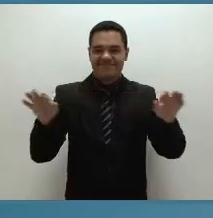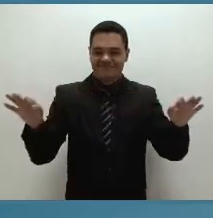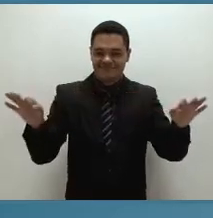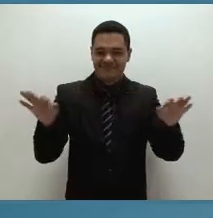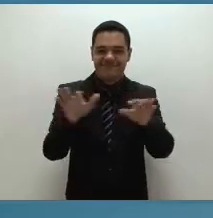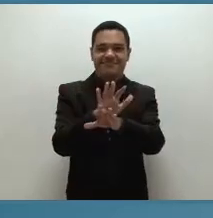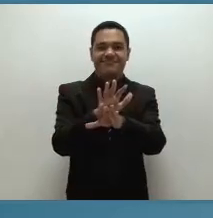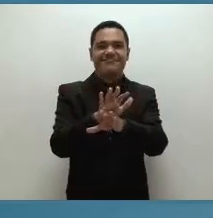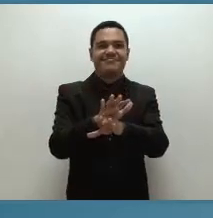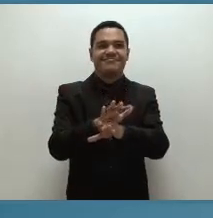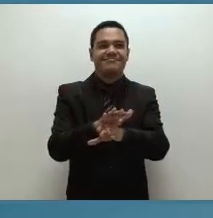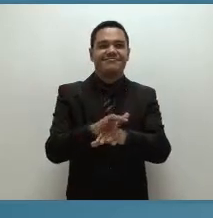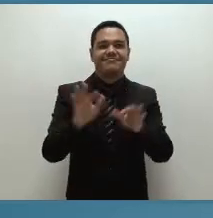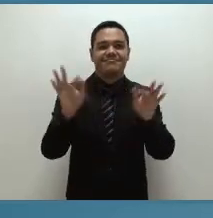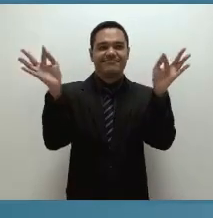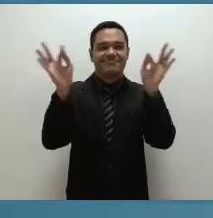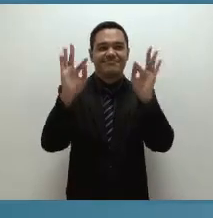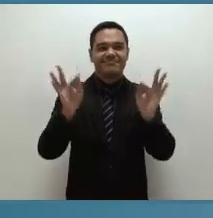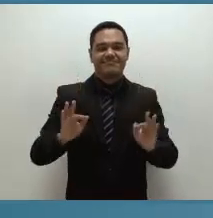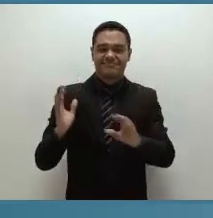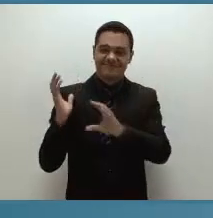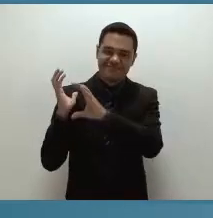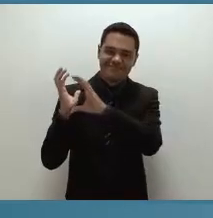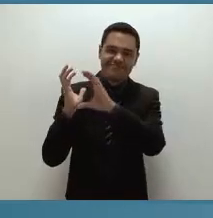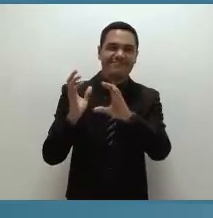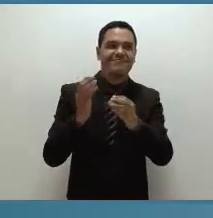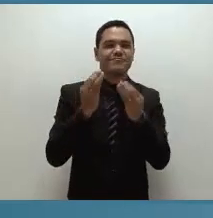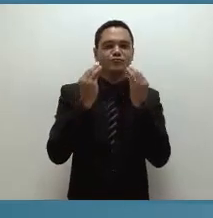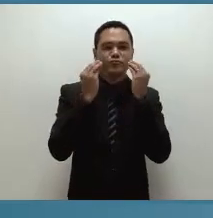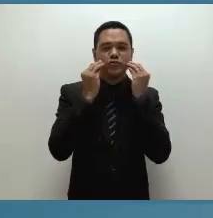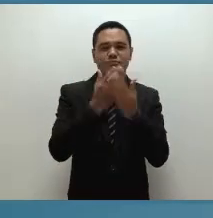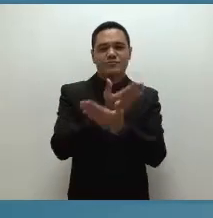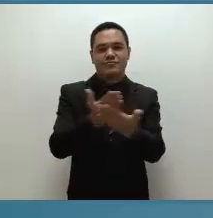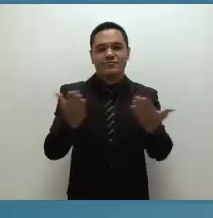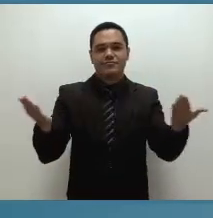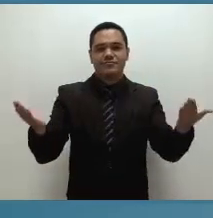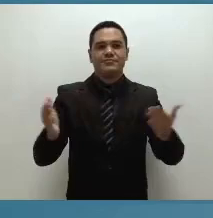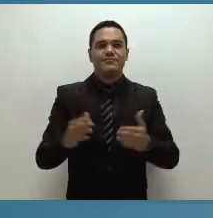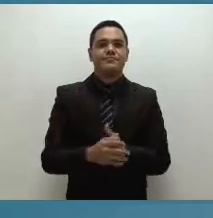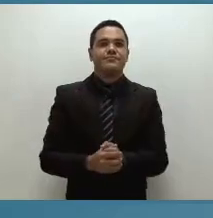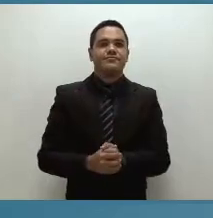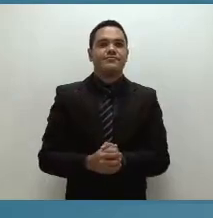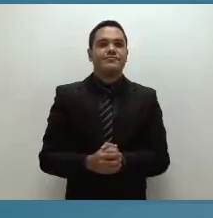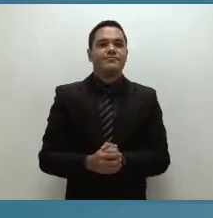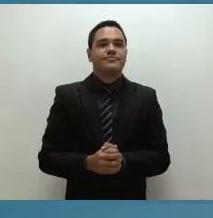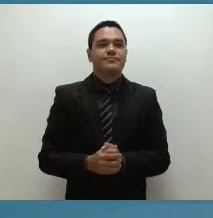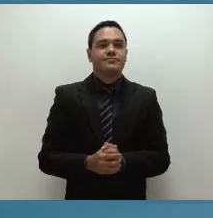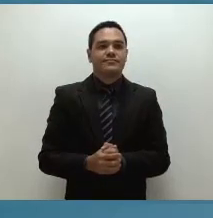Feliz Sírio e um beijo no coração de todos. Obrigada.